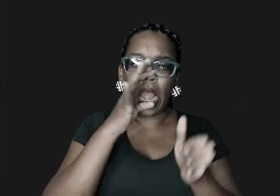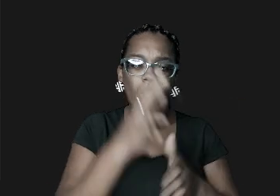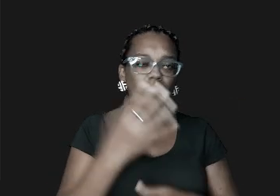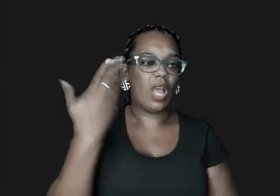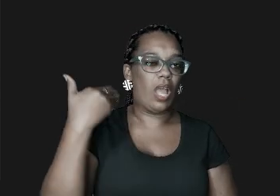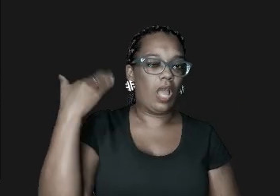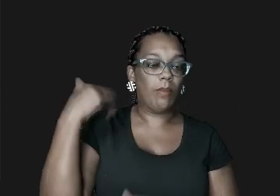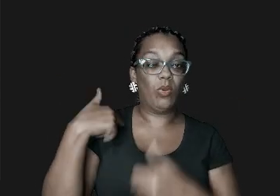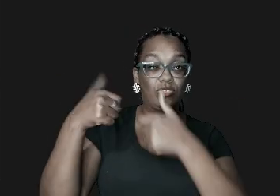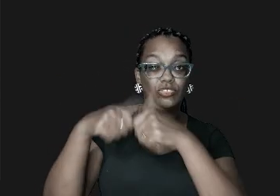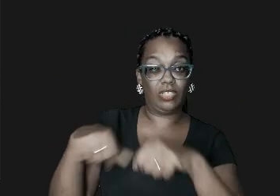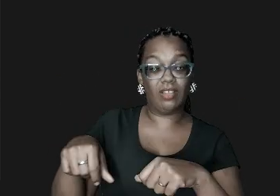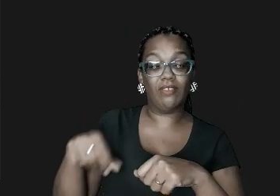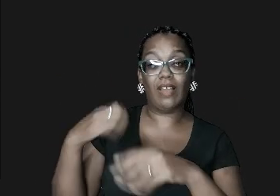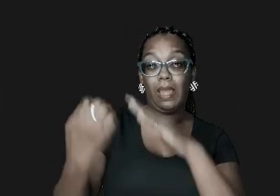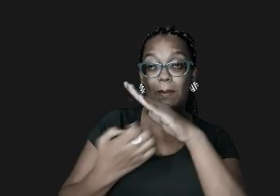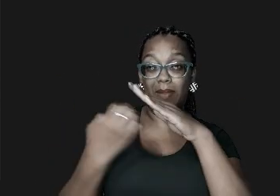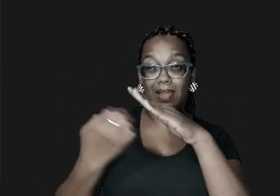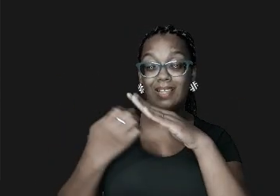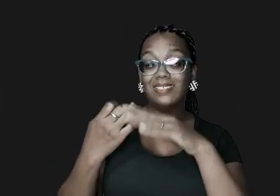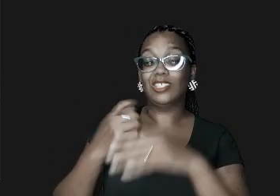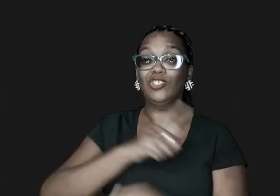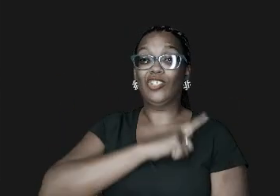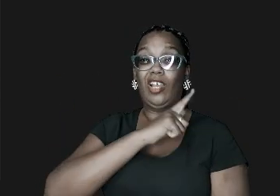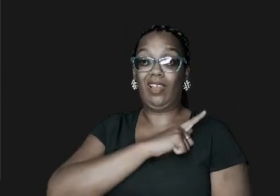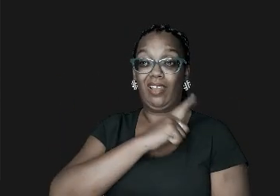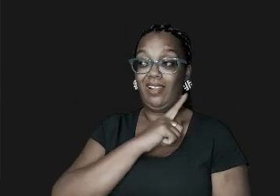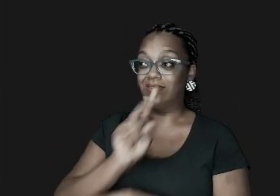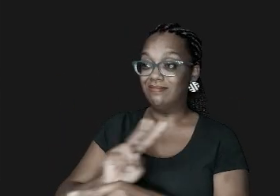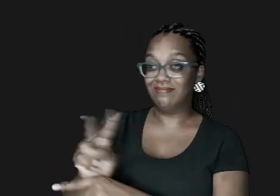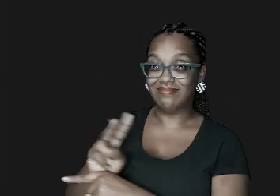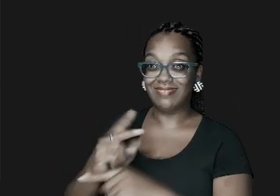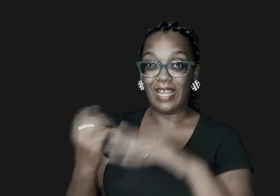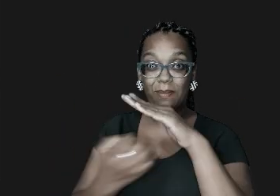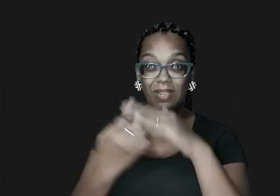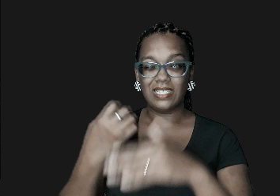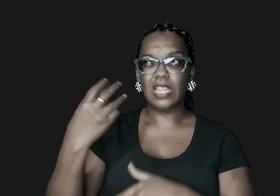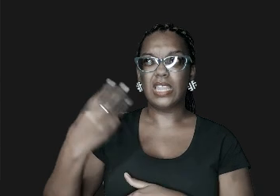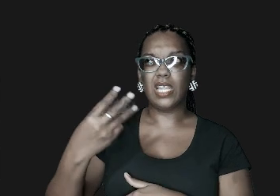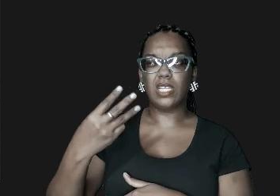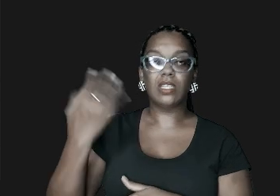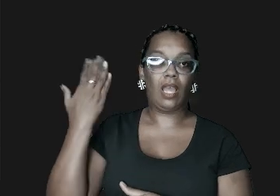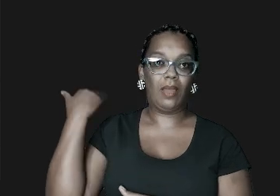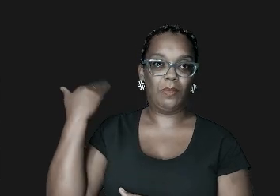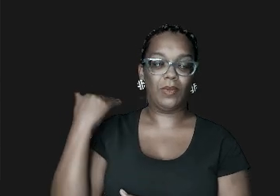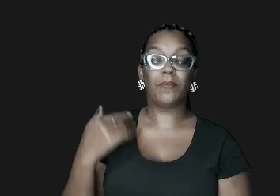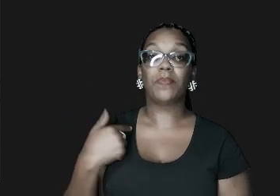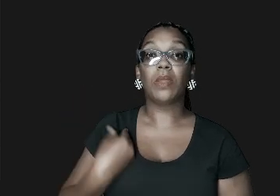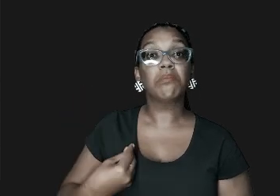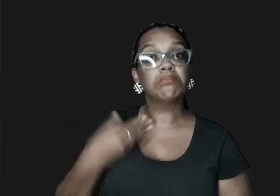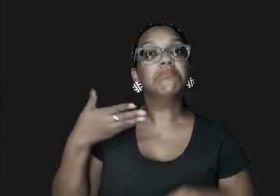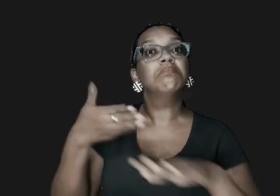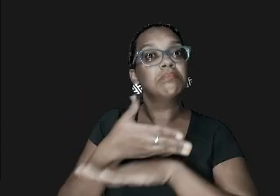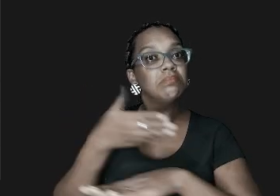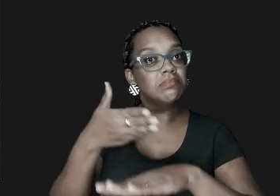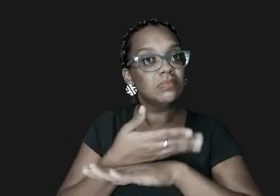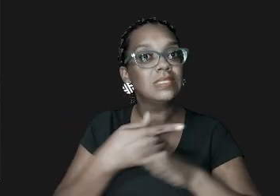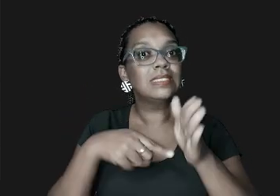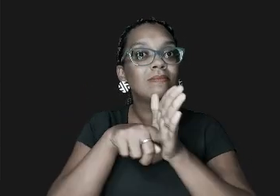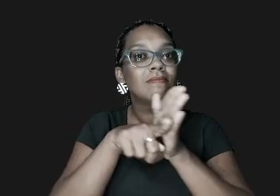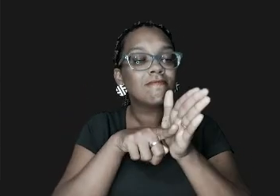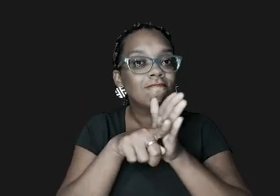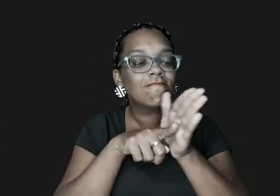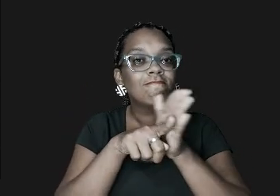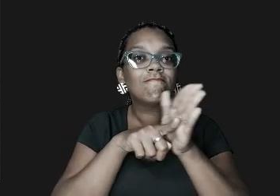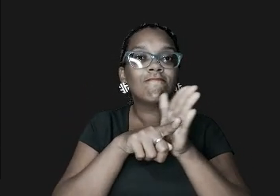participei da investigação da formulação da acusação Na época eu tava lá nesses empresas era o gerente e a comunhão de empresas três da época então